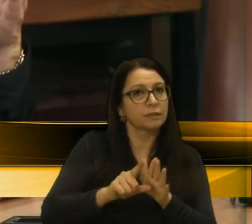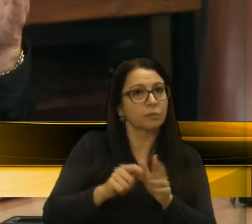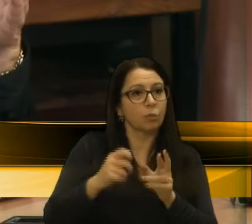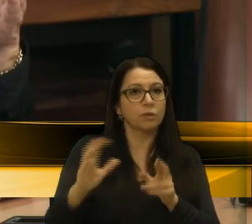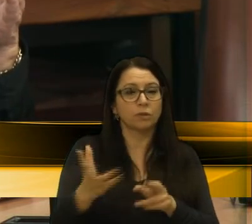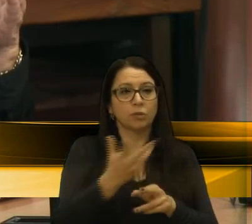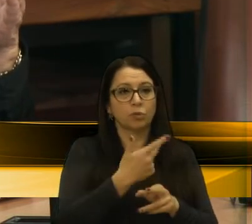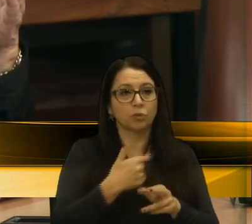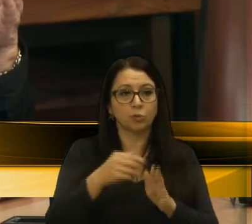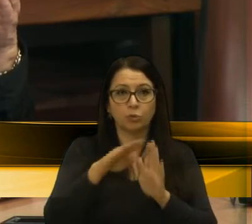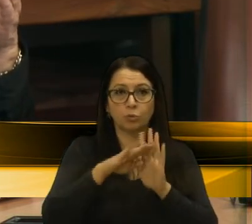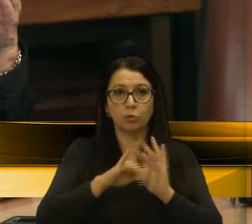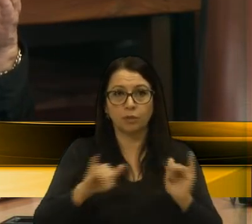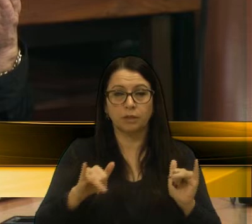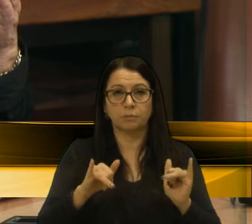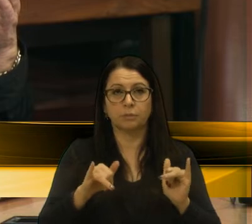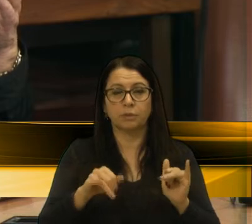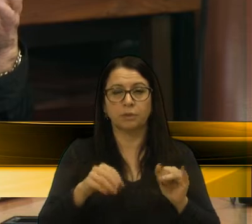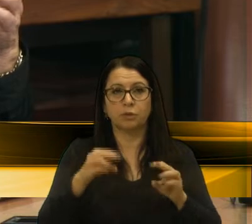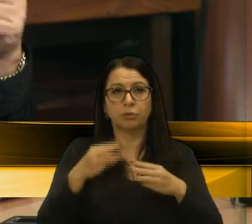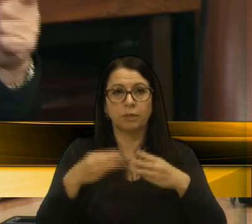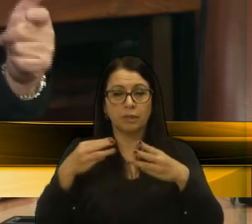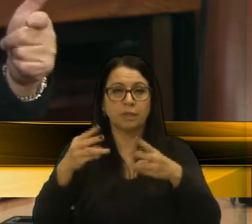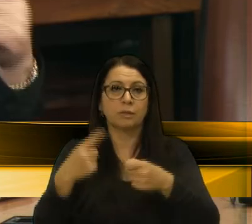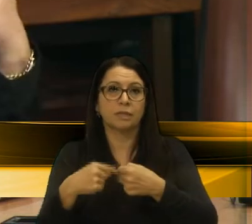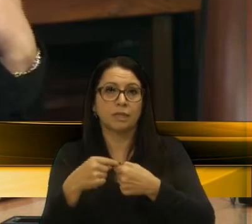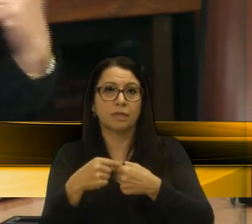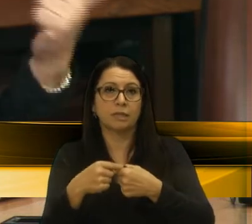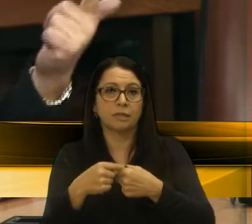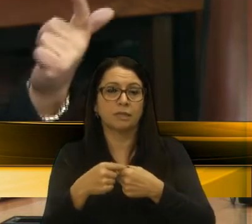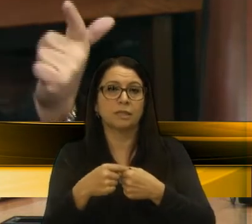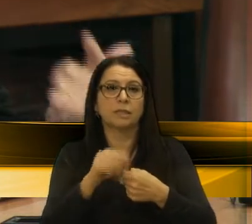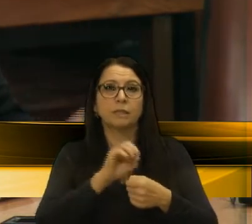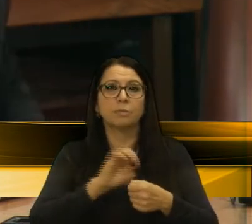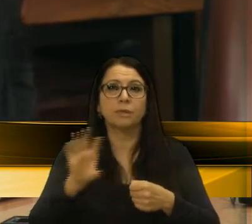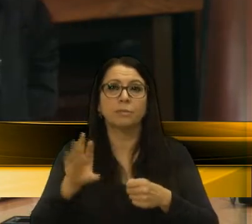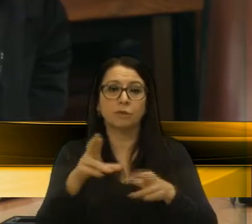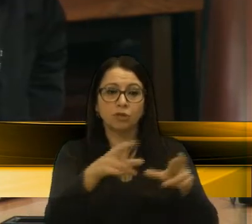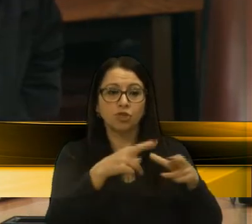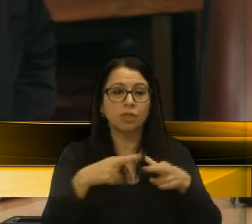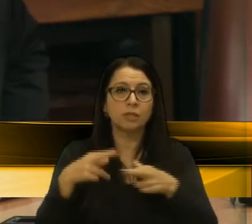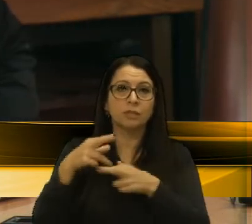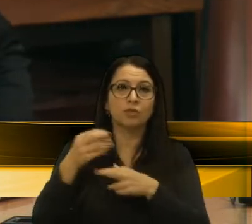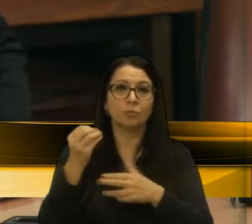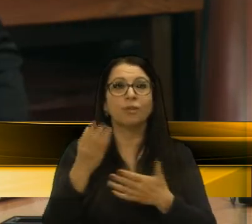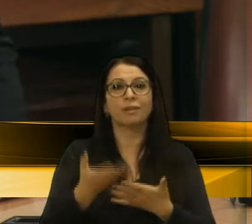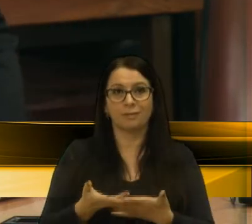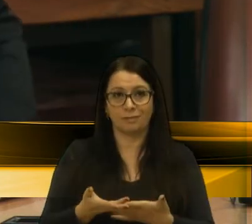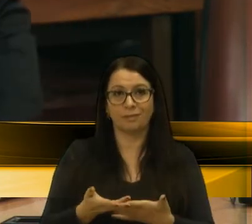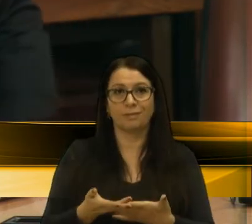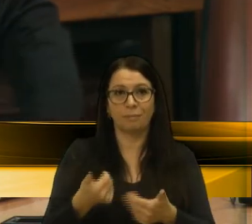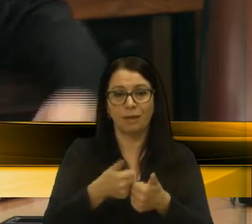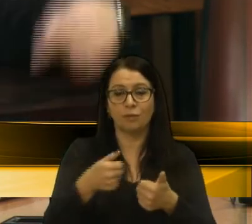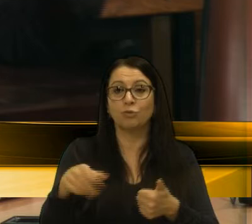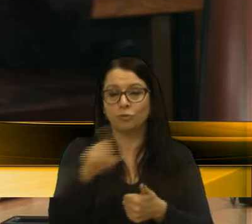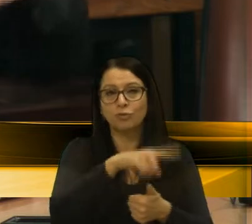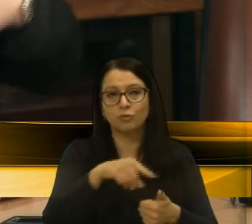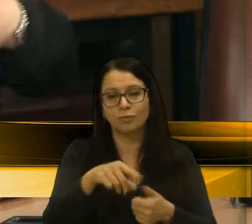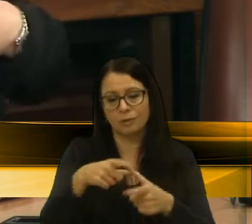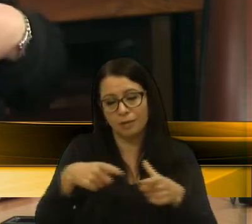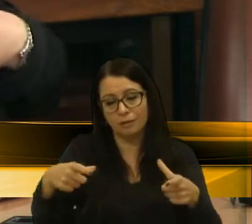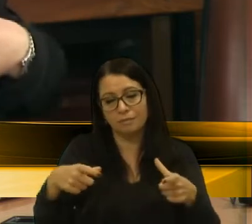parte dos programas no Ministério das Cidades eram encaminhados para as regiões metropolitanas. Foi daí que eu